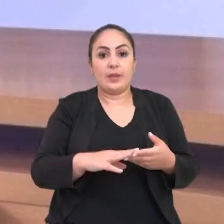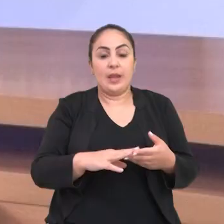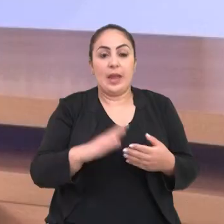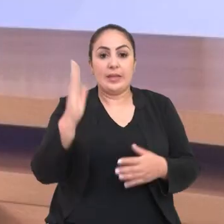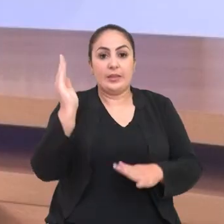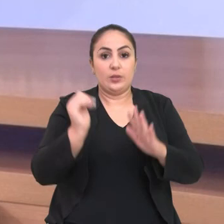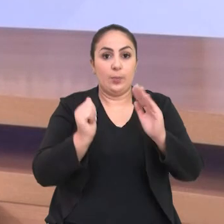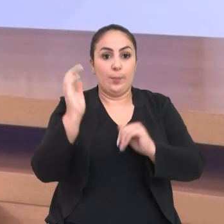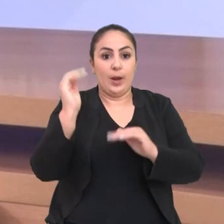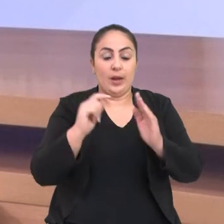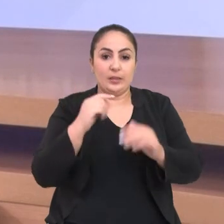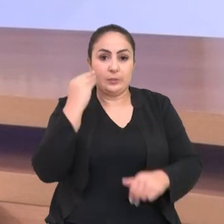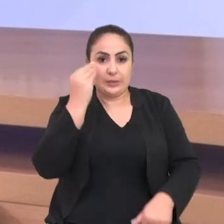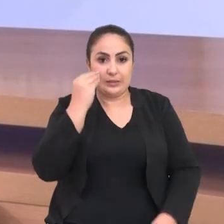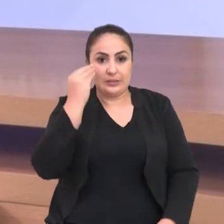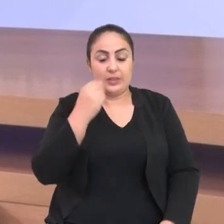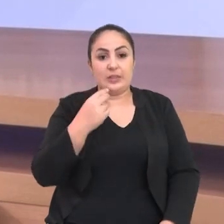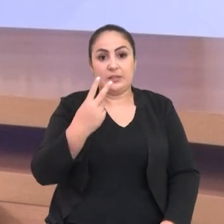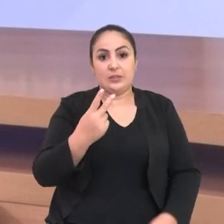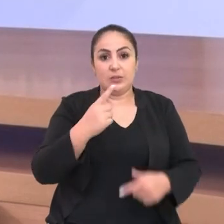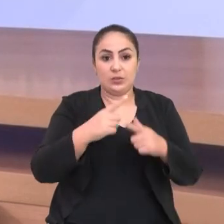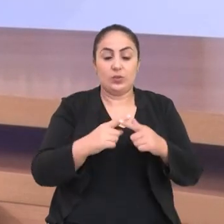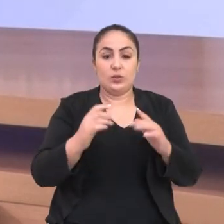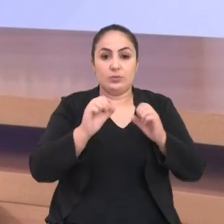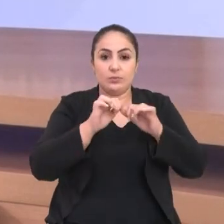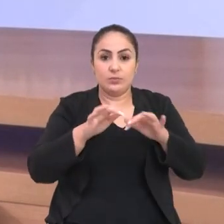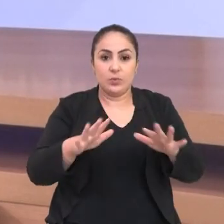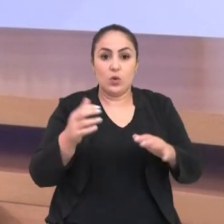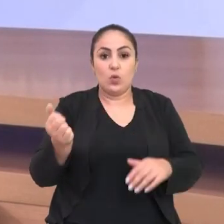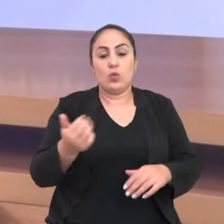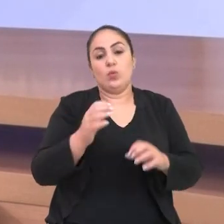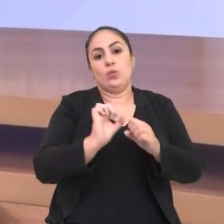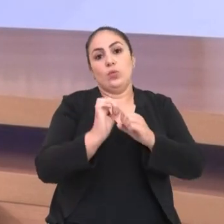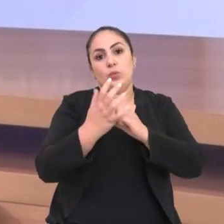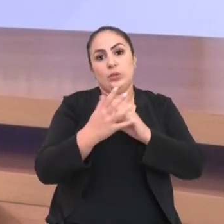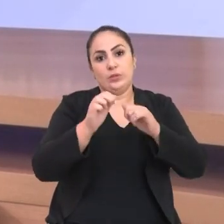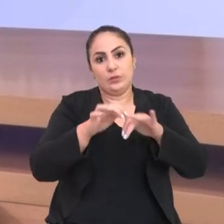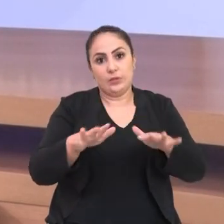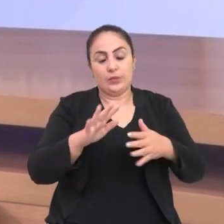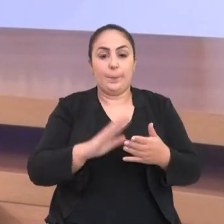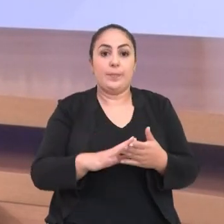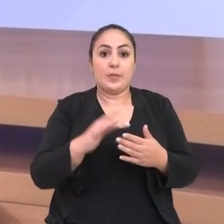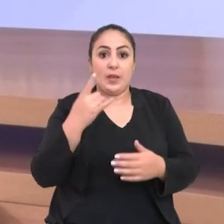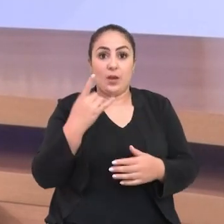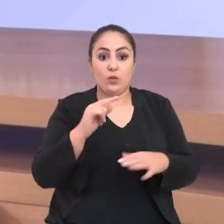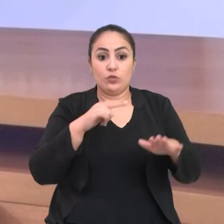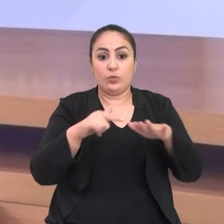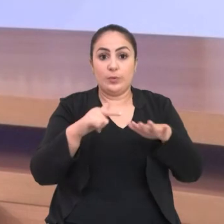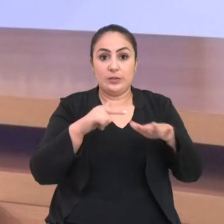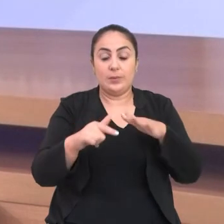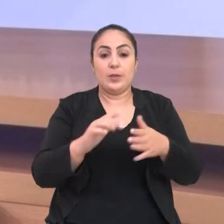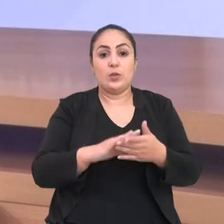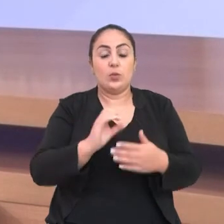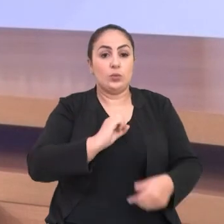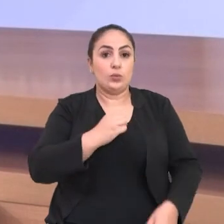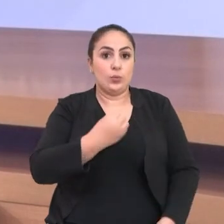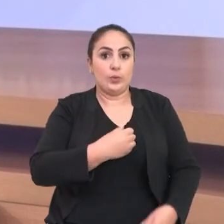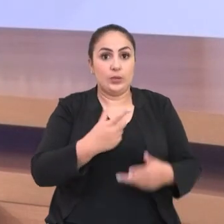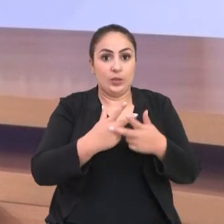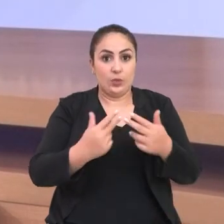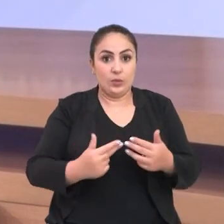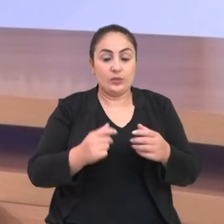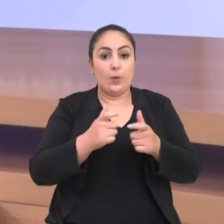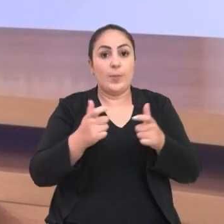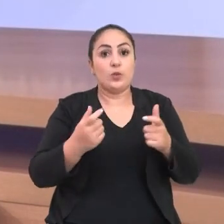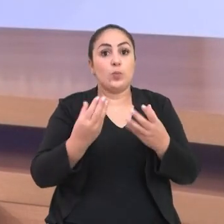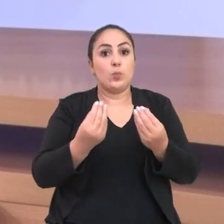município. A Espanha está vivenciando a segunda onda de contágio do novo coronavírus. Nas últimas semanas, o